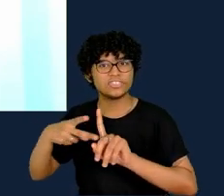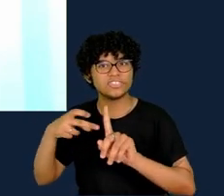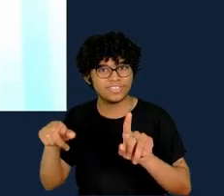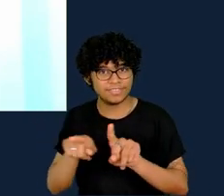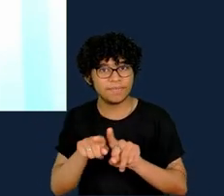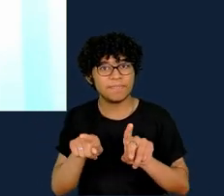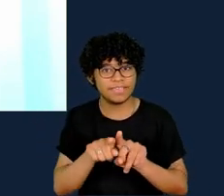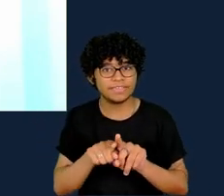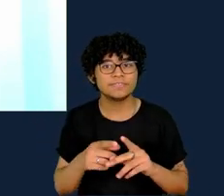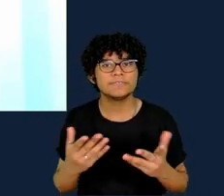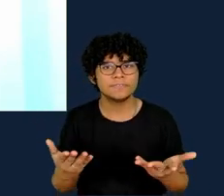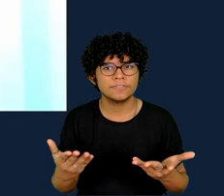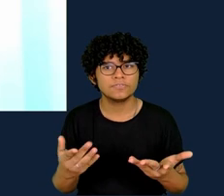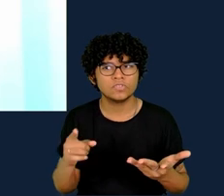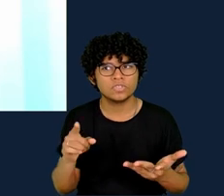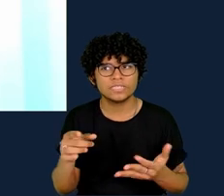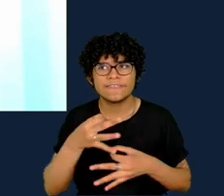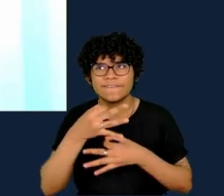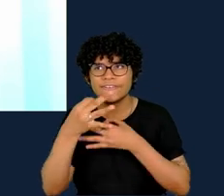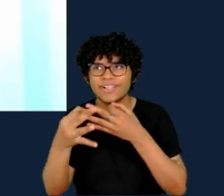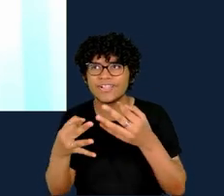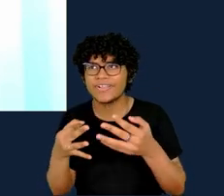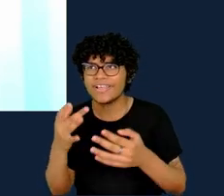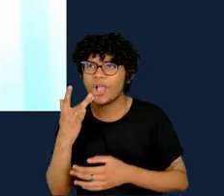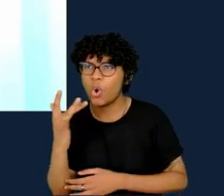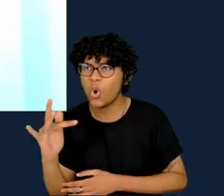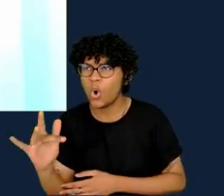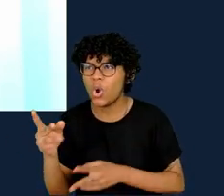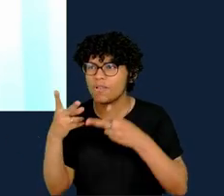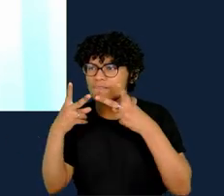assim, o que você falou sobre ouro, sobre essa questão